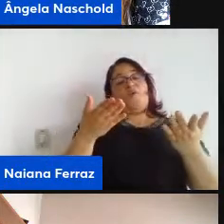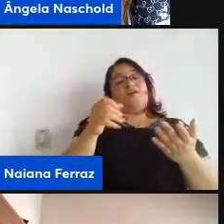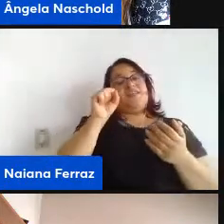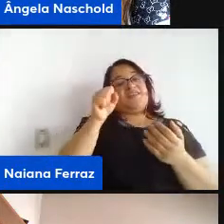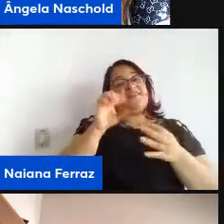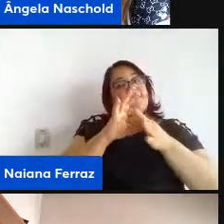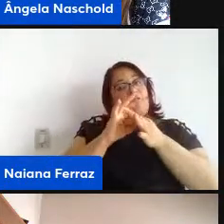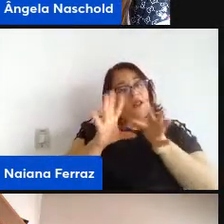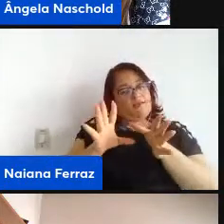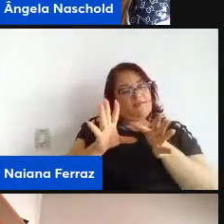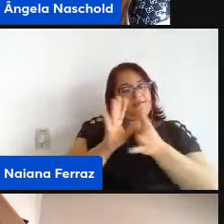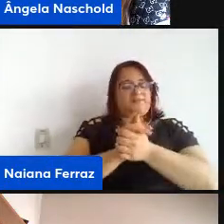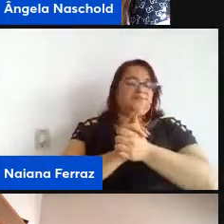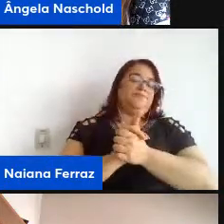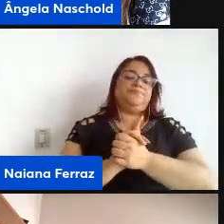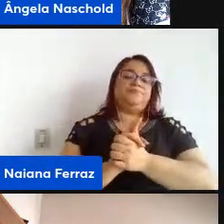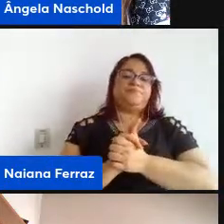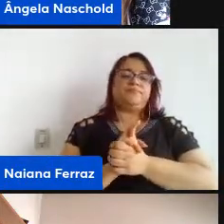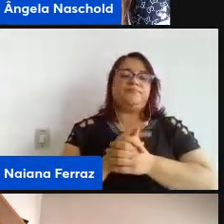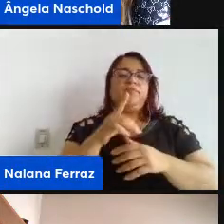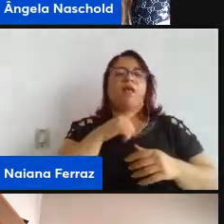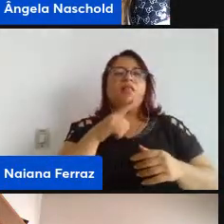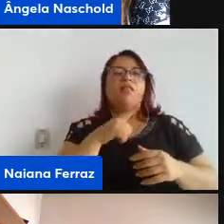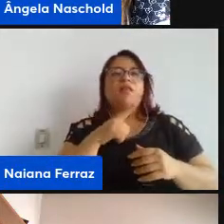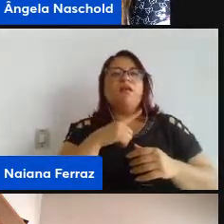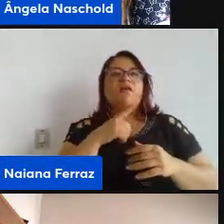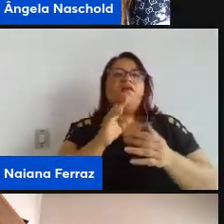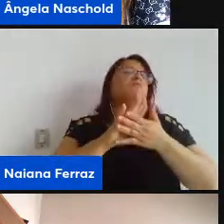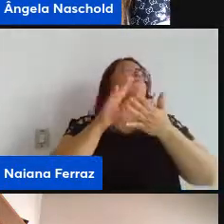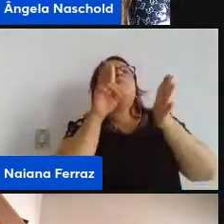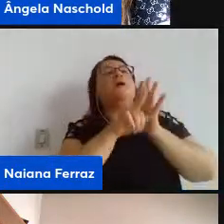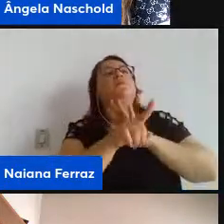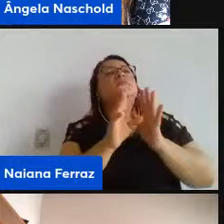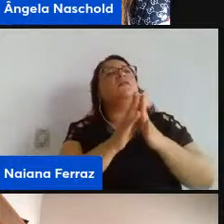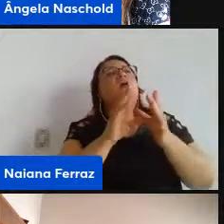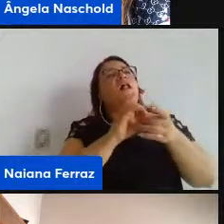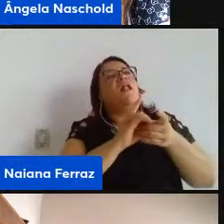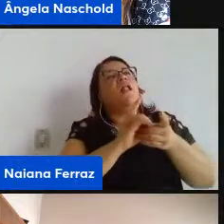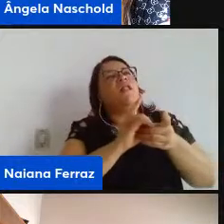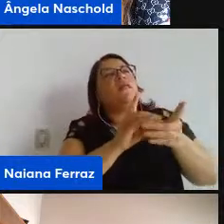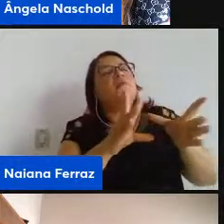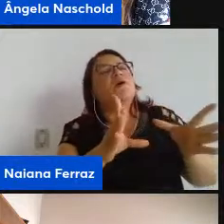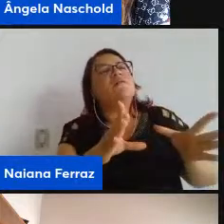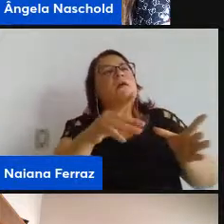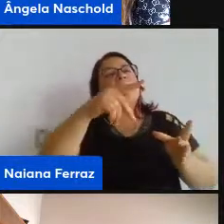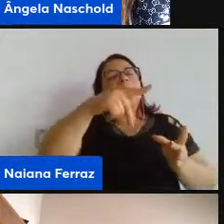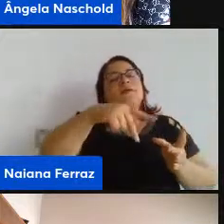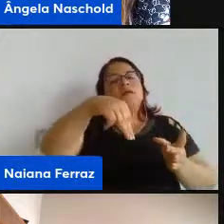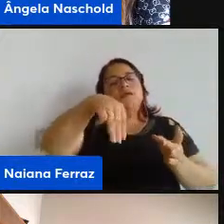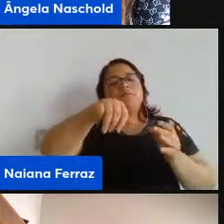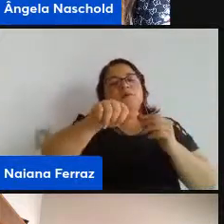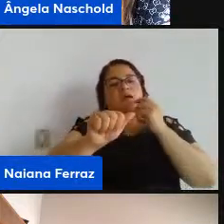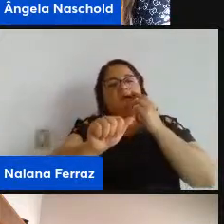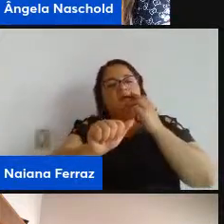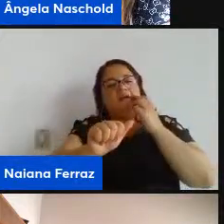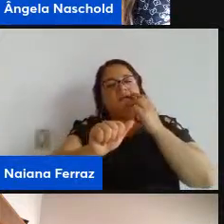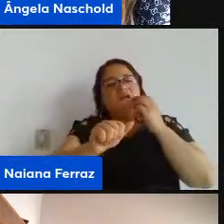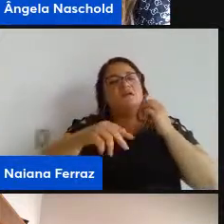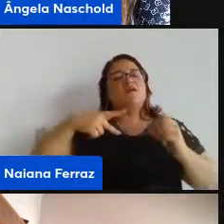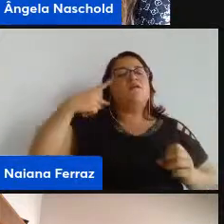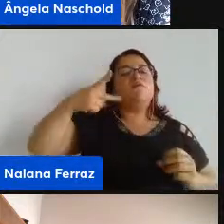uma questão sobre a democracia ou não da PNA, né? Que é uma política de